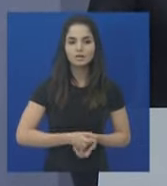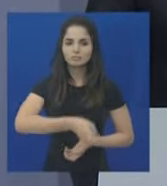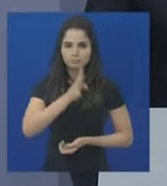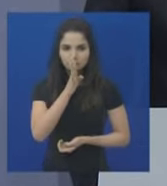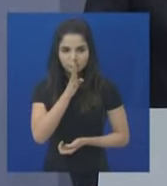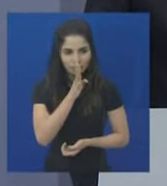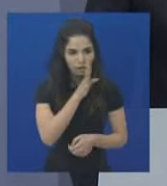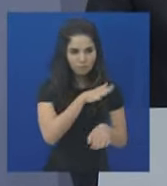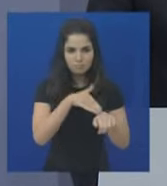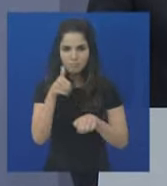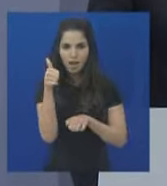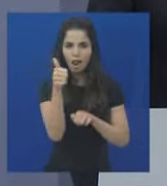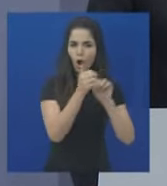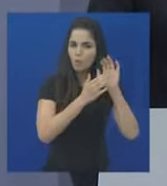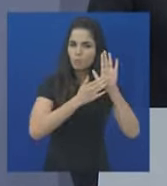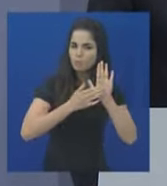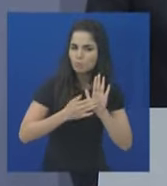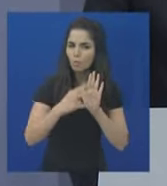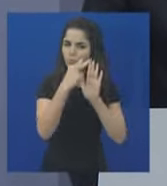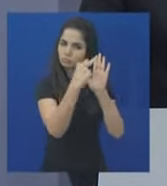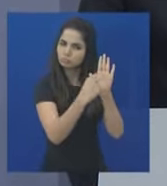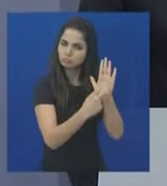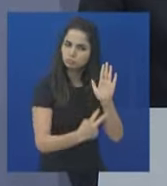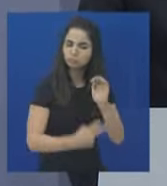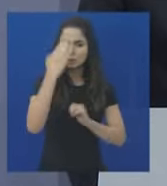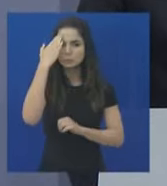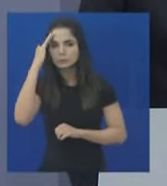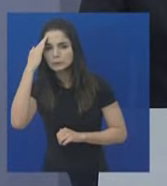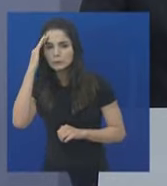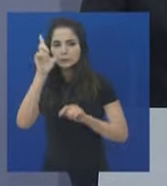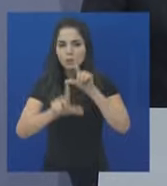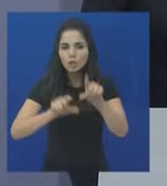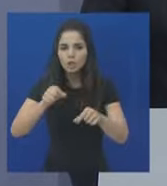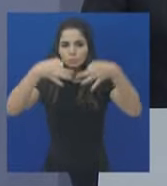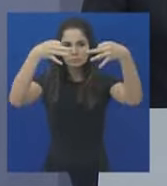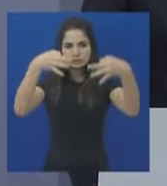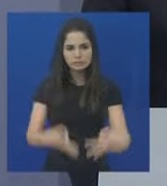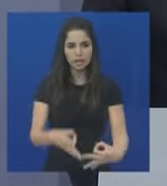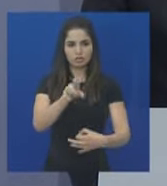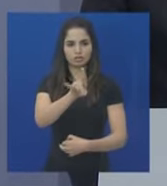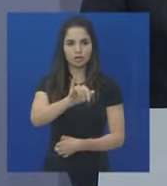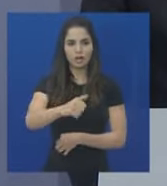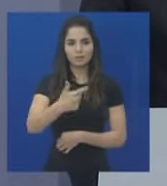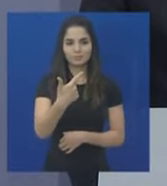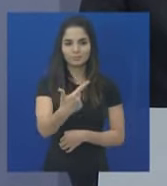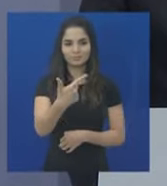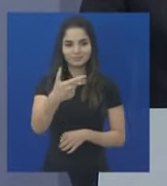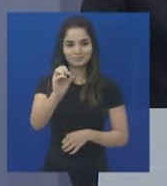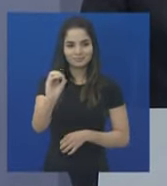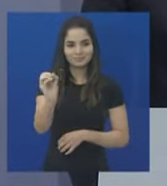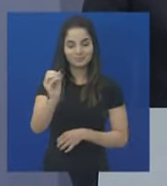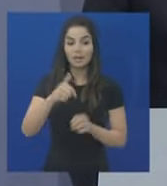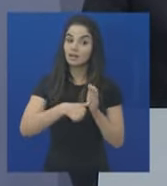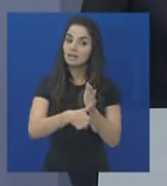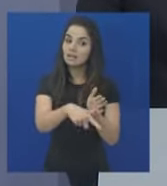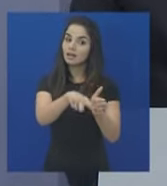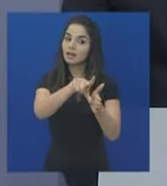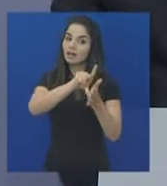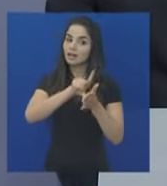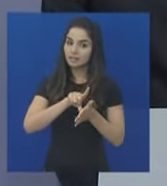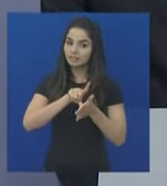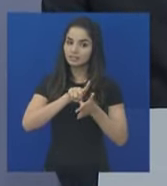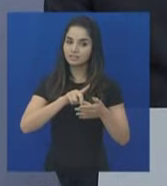conhecer melhor os candidatos, suas propostas e votar consciente no dia 2 de outubro. Mas antes de abrir a palavra